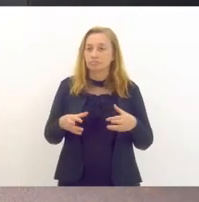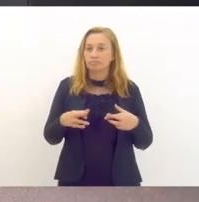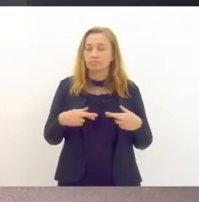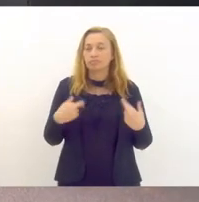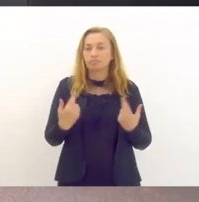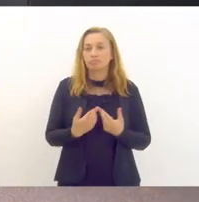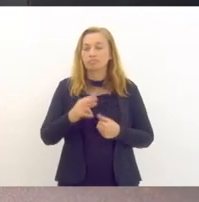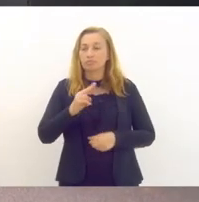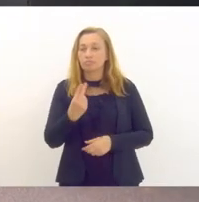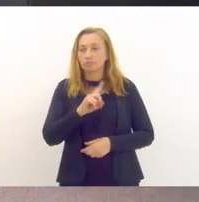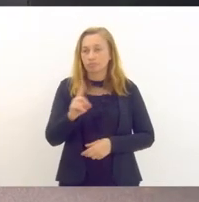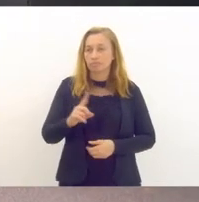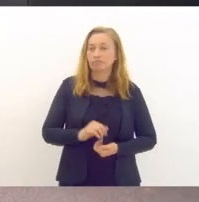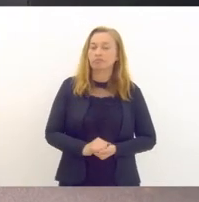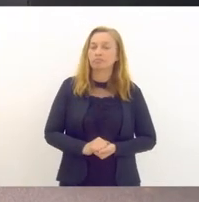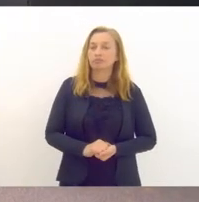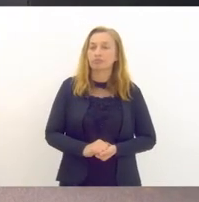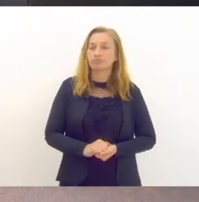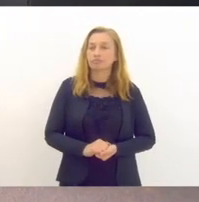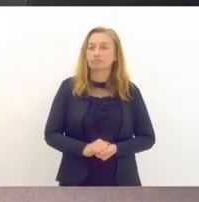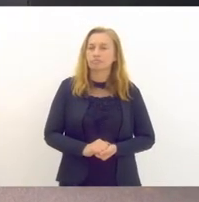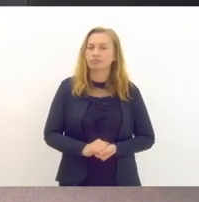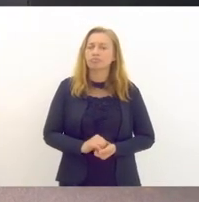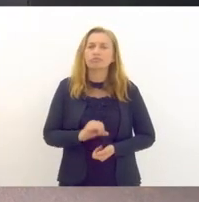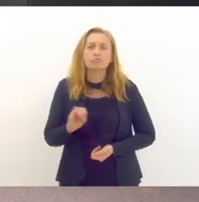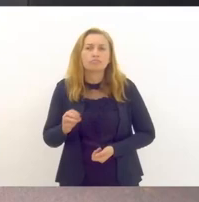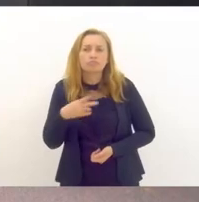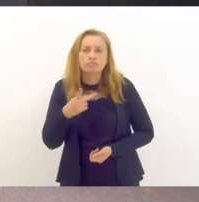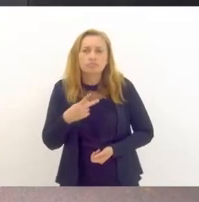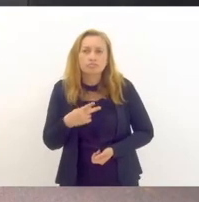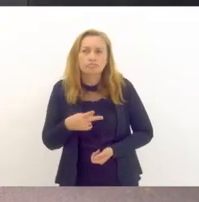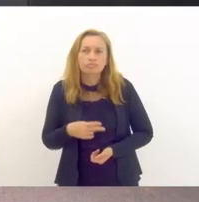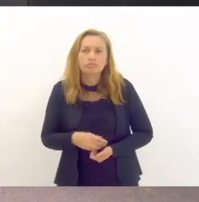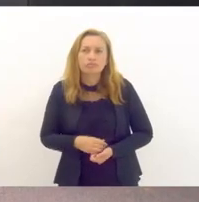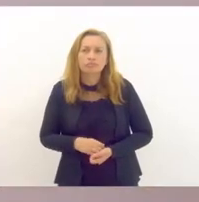uma vez tá falando aí